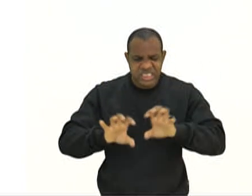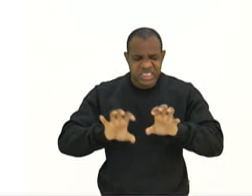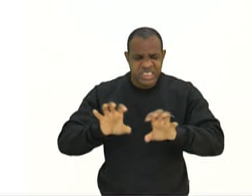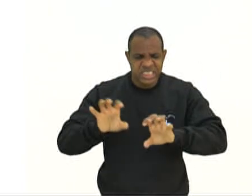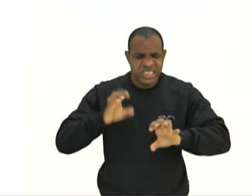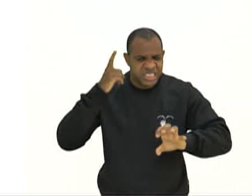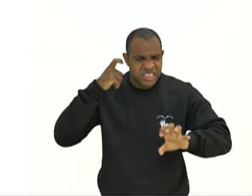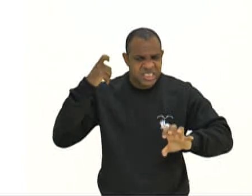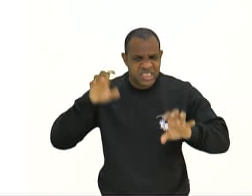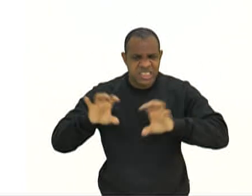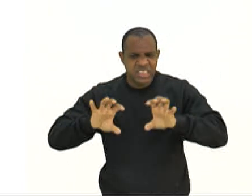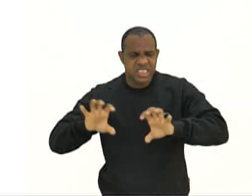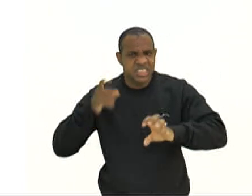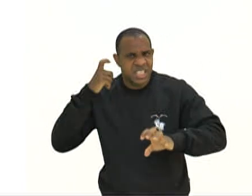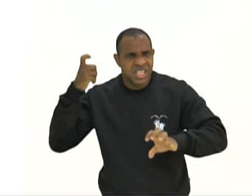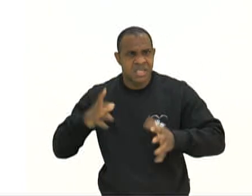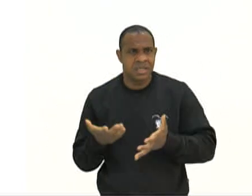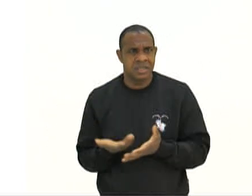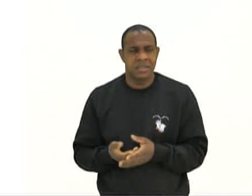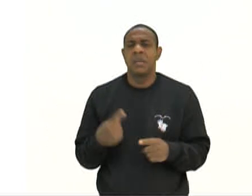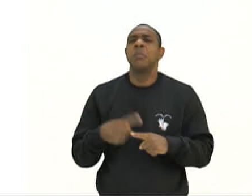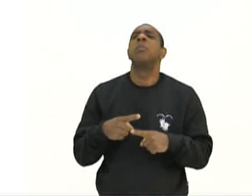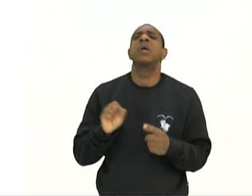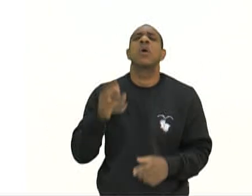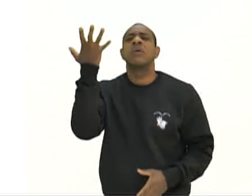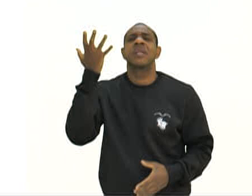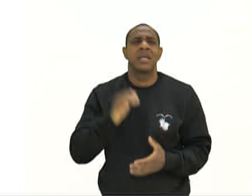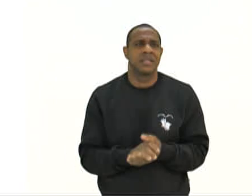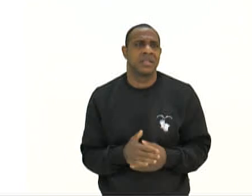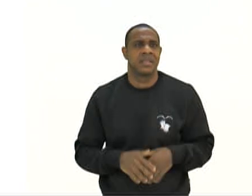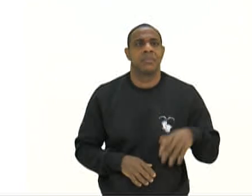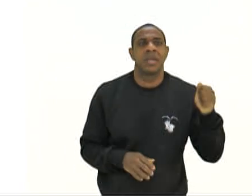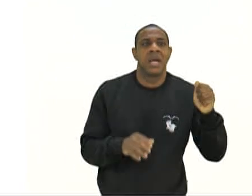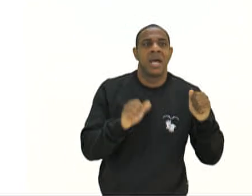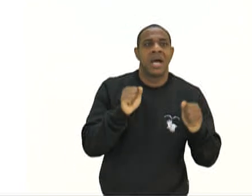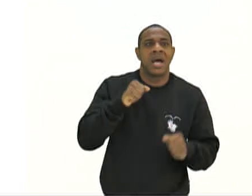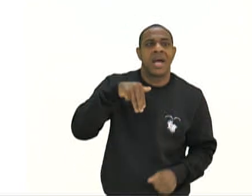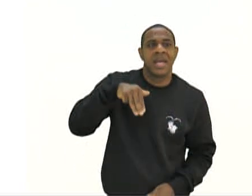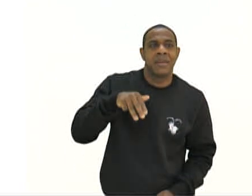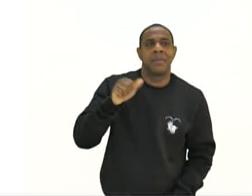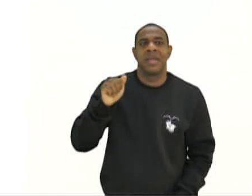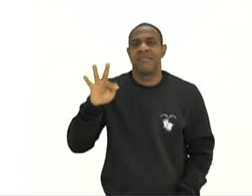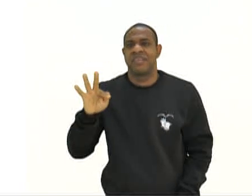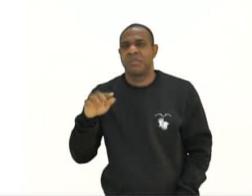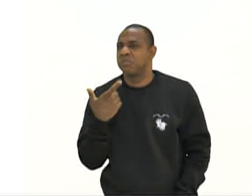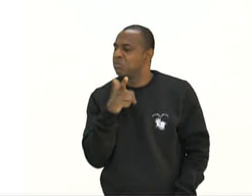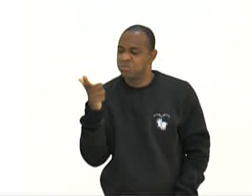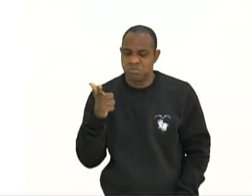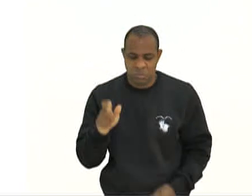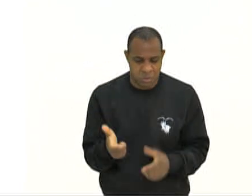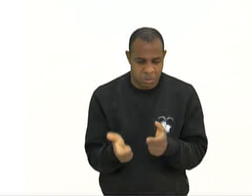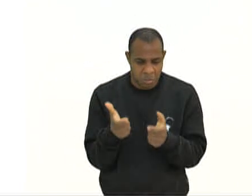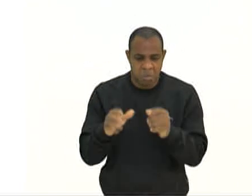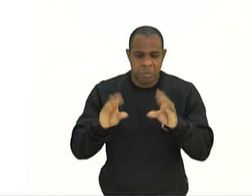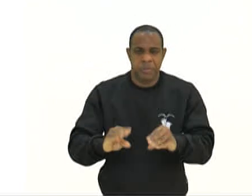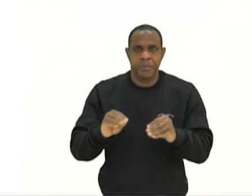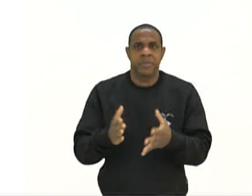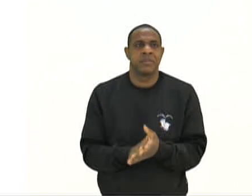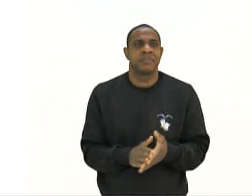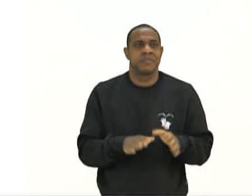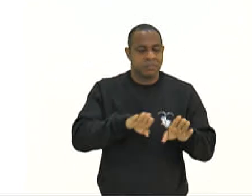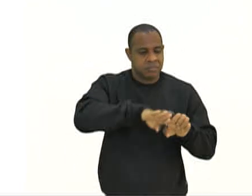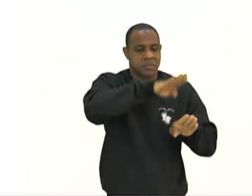ler as alternativas. Na letra A, as ondas AM e FM não atuam na região? Na letra B, a Serra do Mar